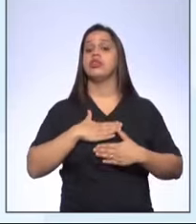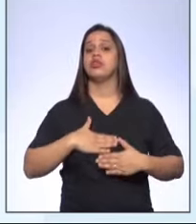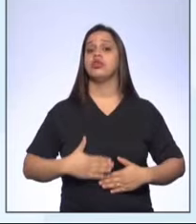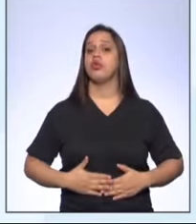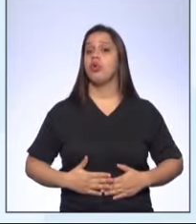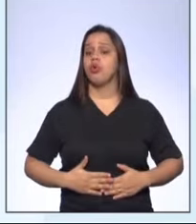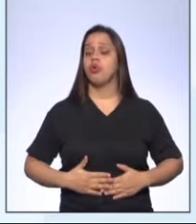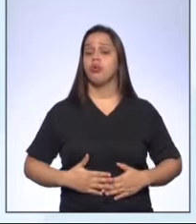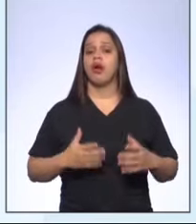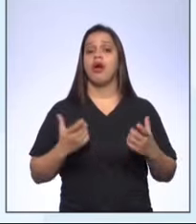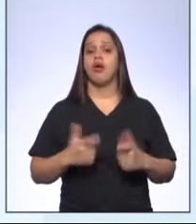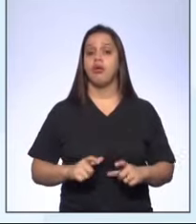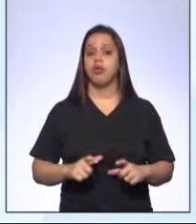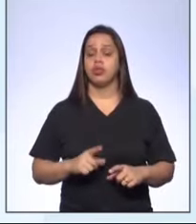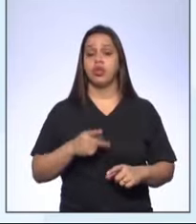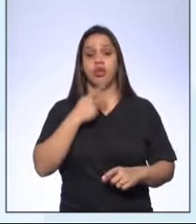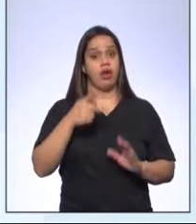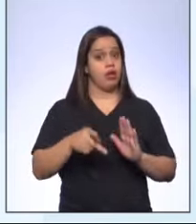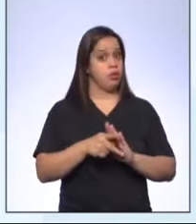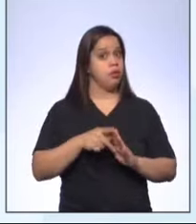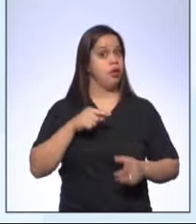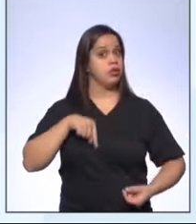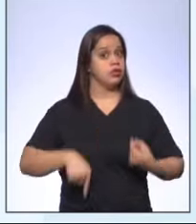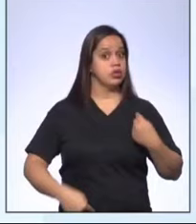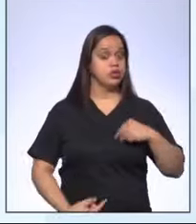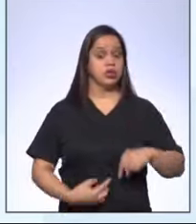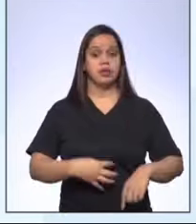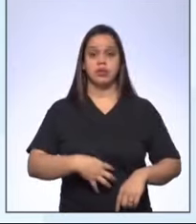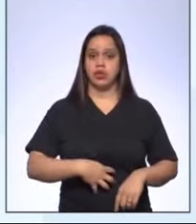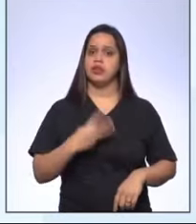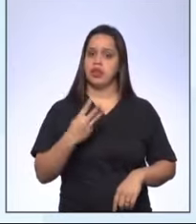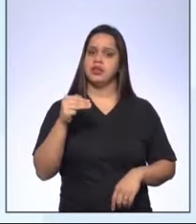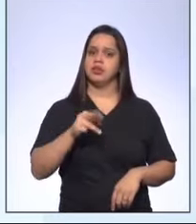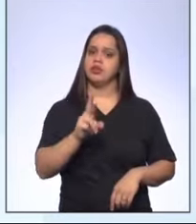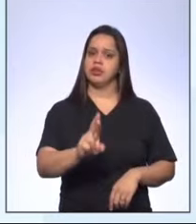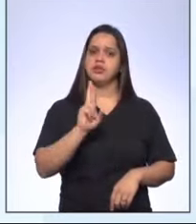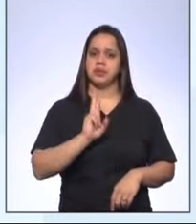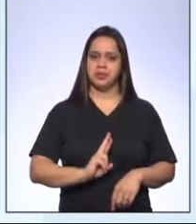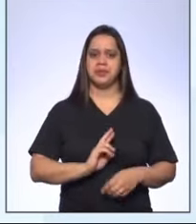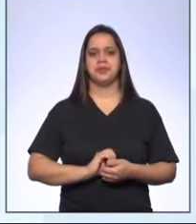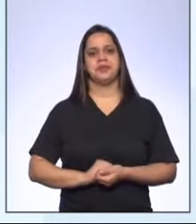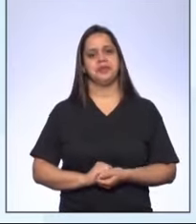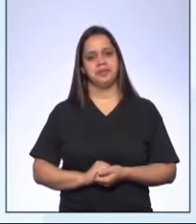absorção de nutrientes quando eu estou falando de sistema digestório. 3 minutinhos para você.